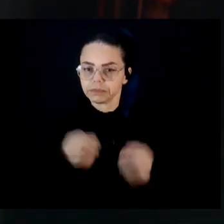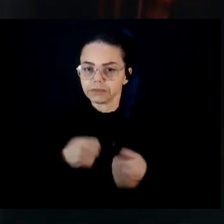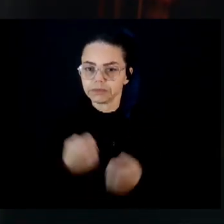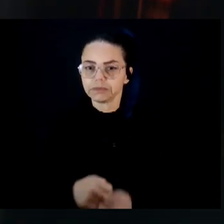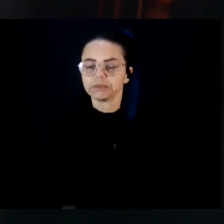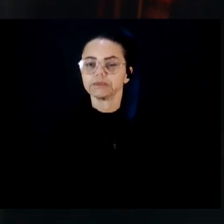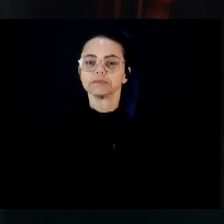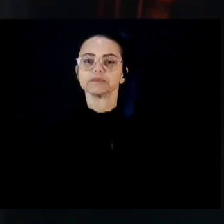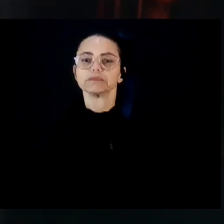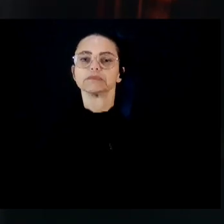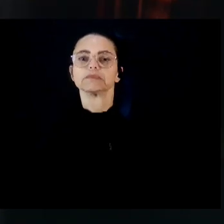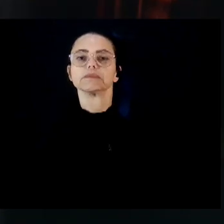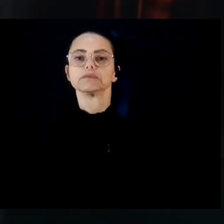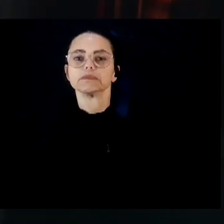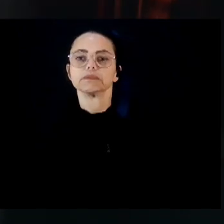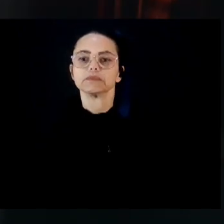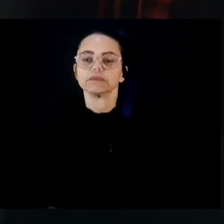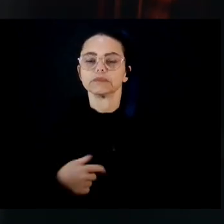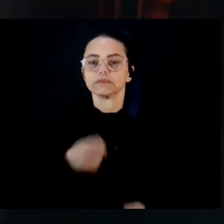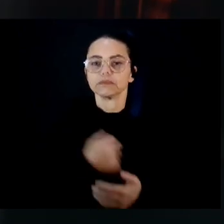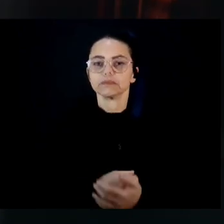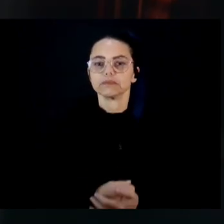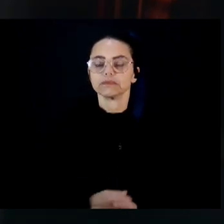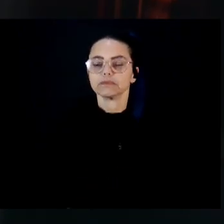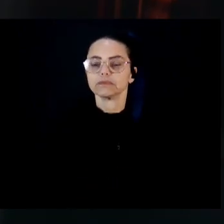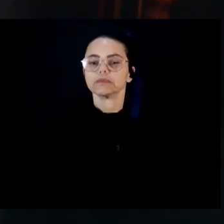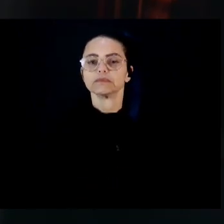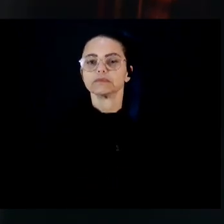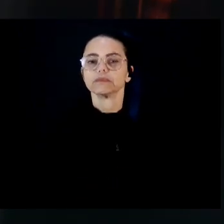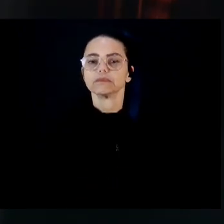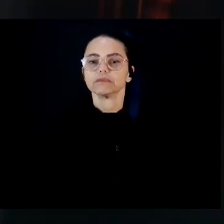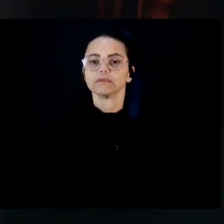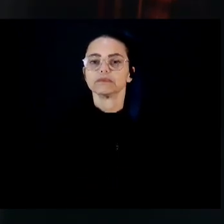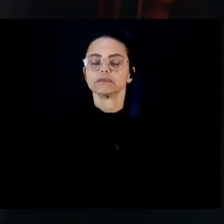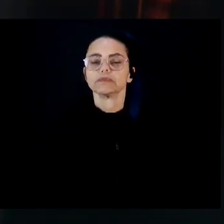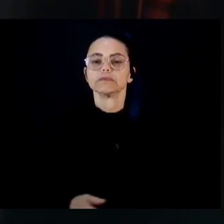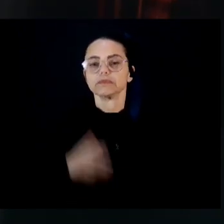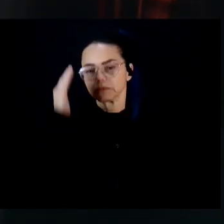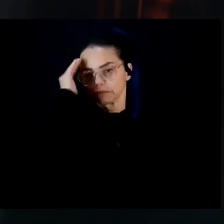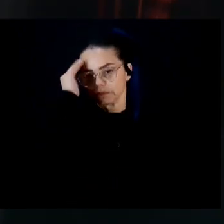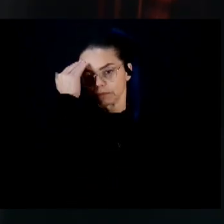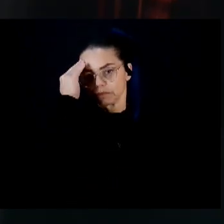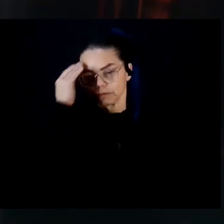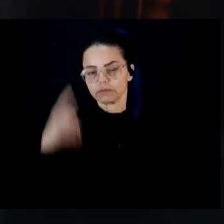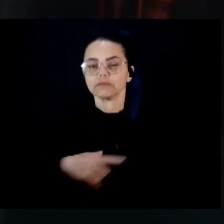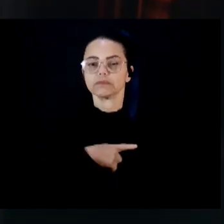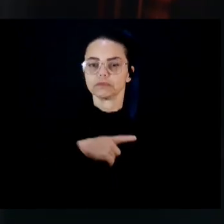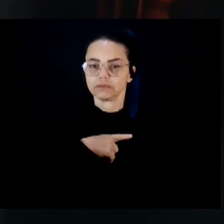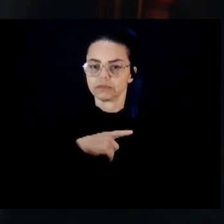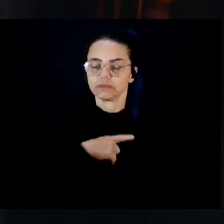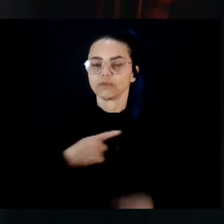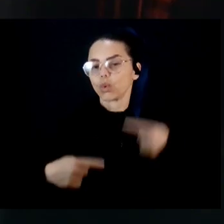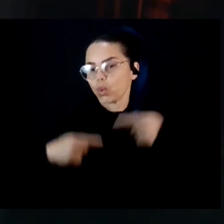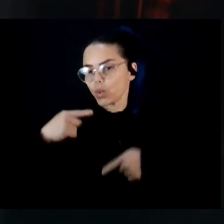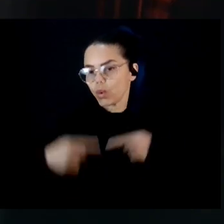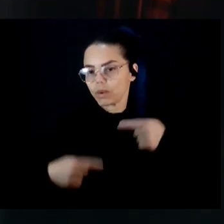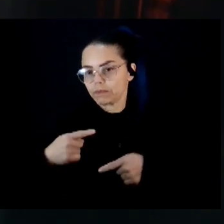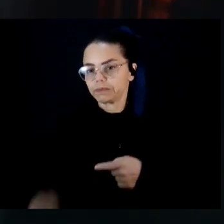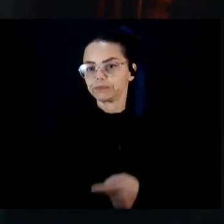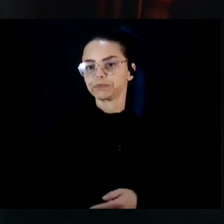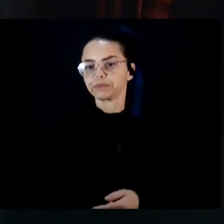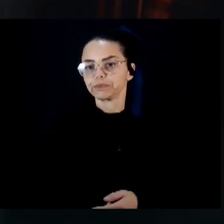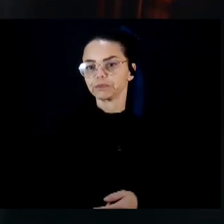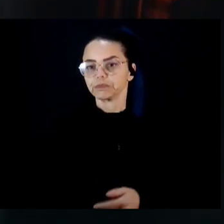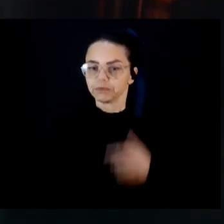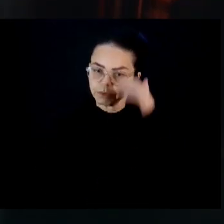E é por conta desse movimento, né, do entendimento que a gente traz aqui em debate o tema do programa de hoje.